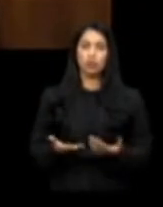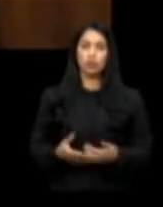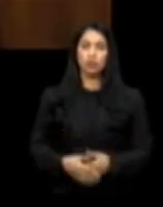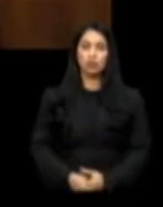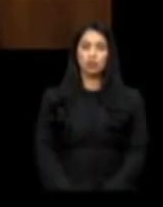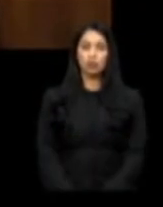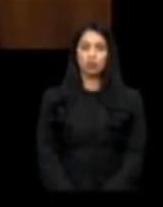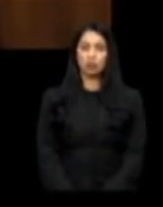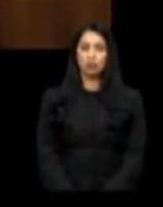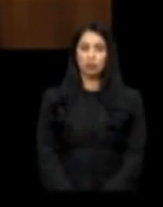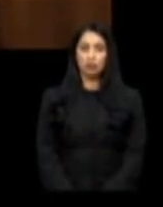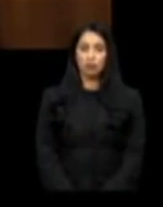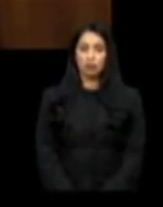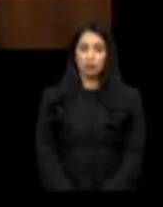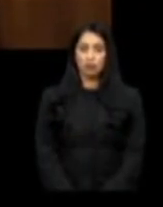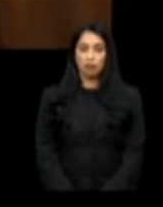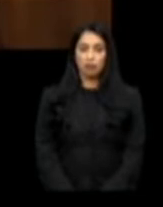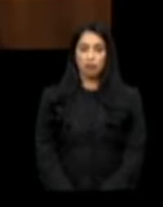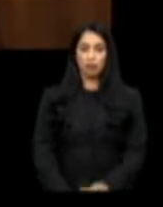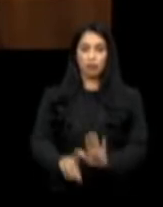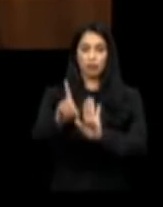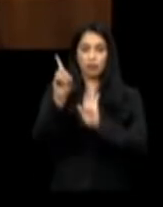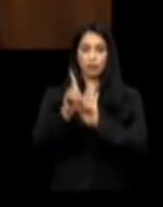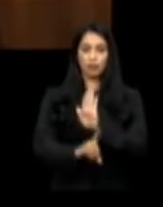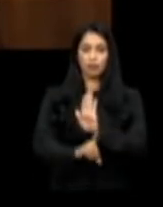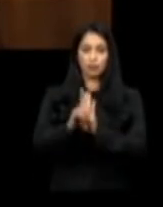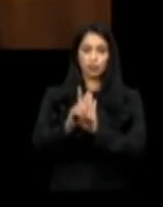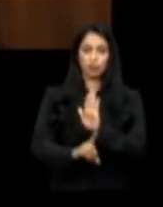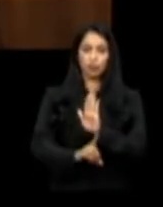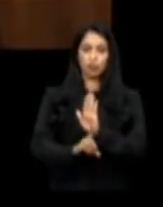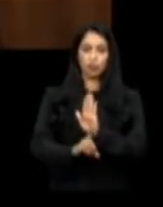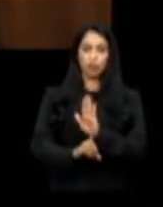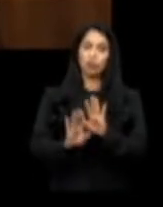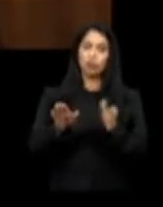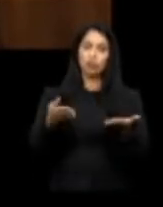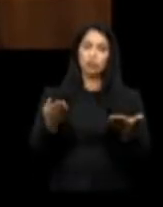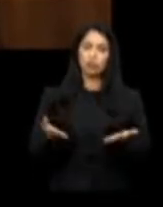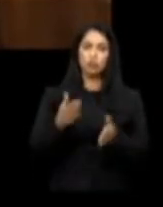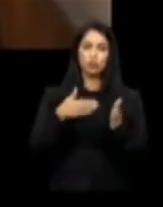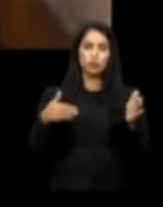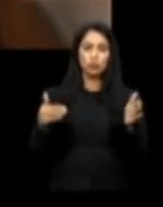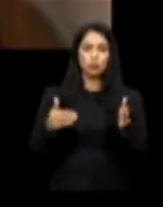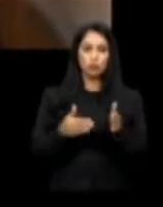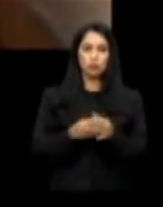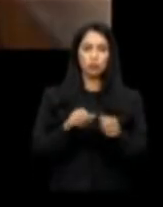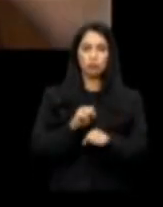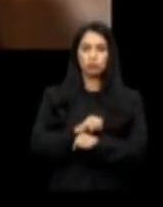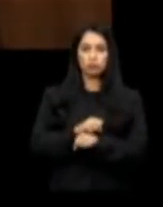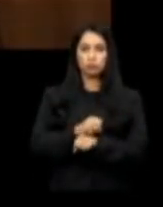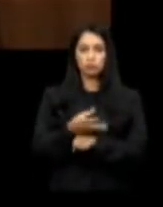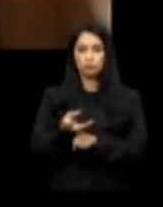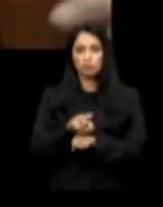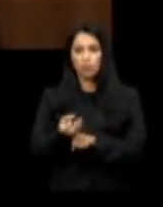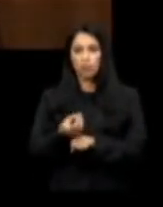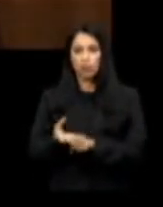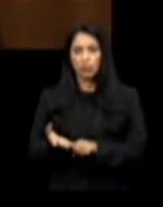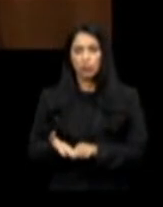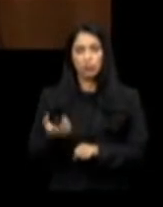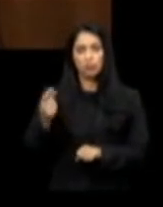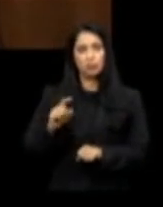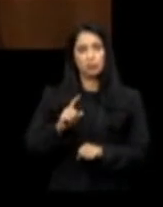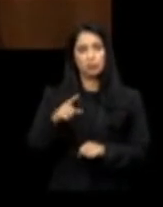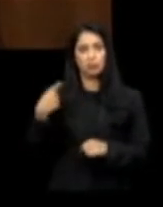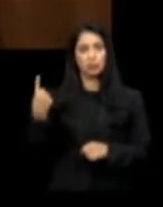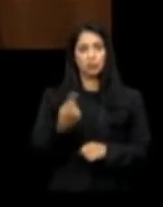desse direito. E, presidente, então, repasso todas essas questões para, finalmente, então,